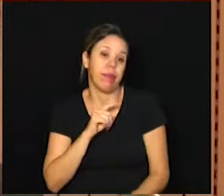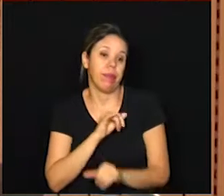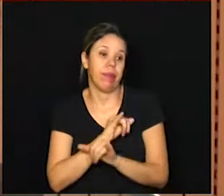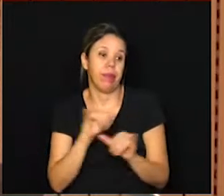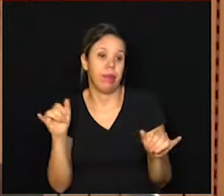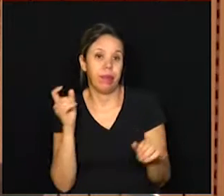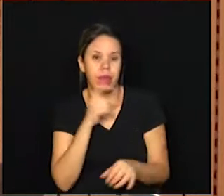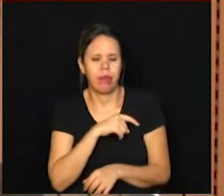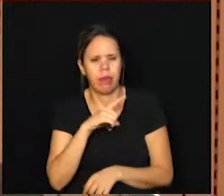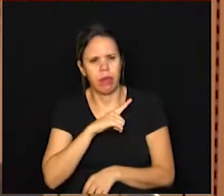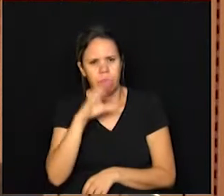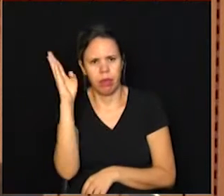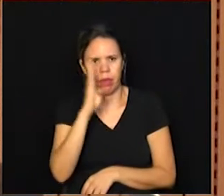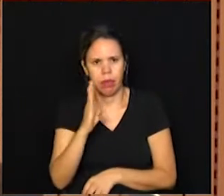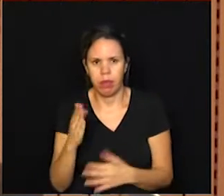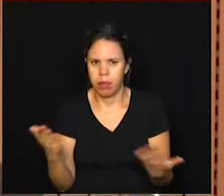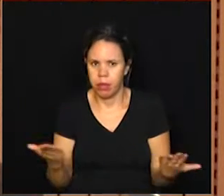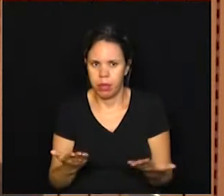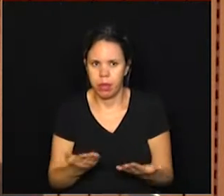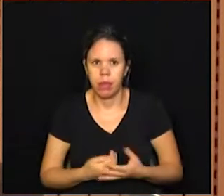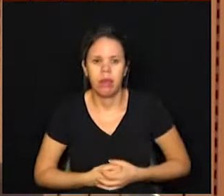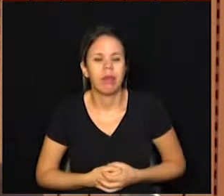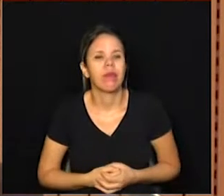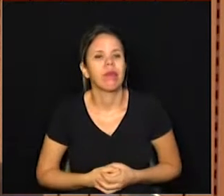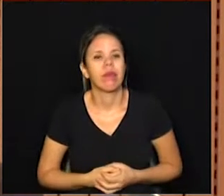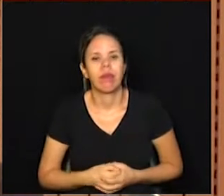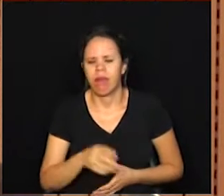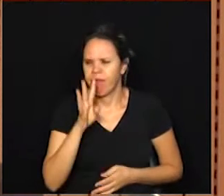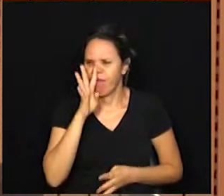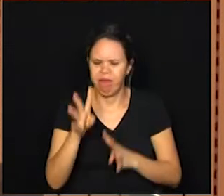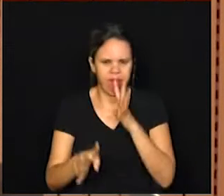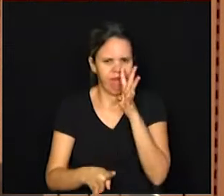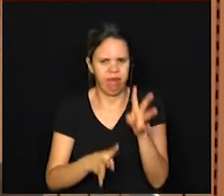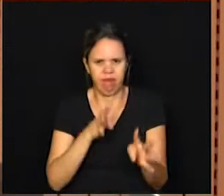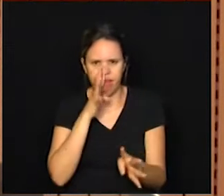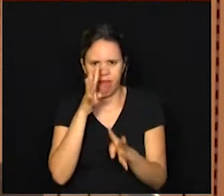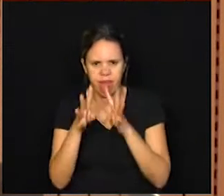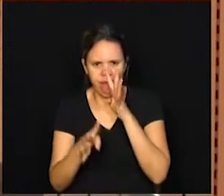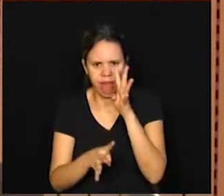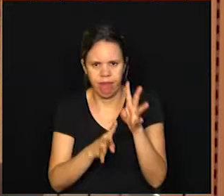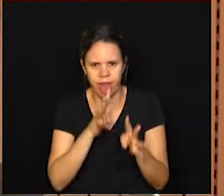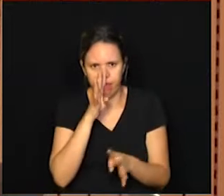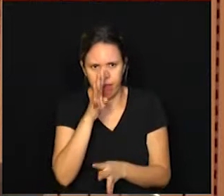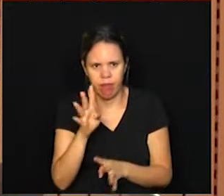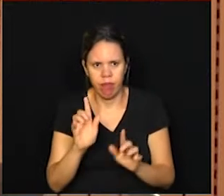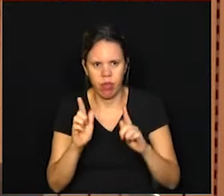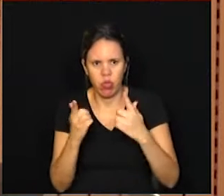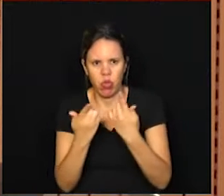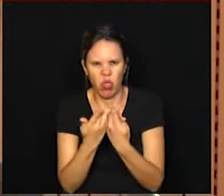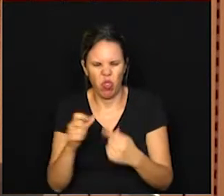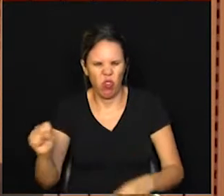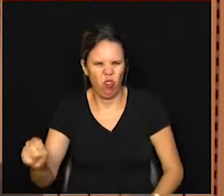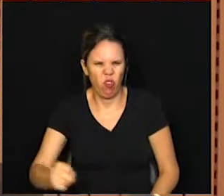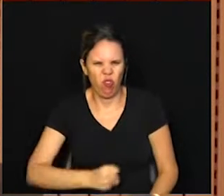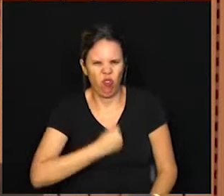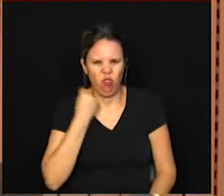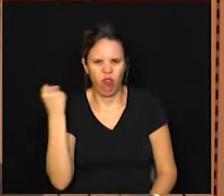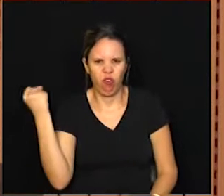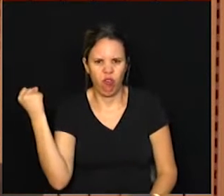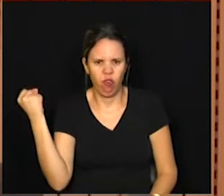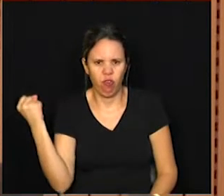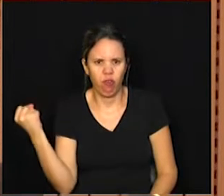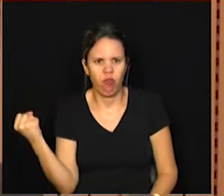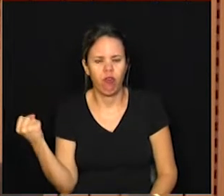hoje uma acusação de um grupo de ódio que atuava